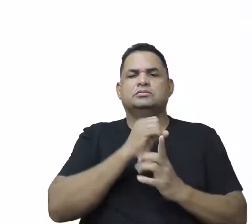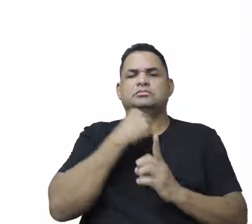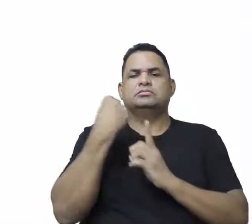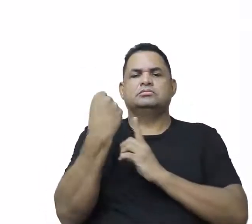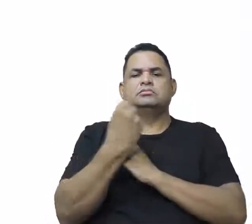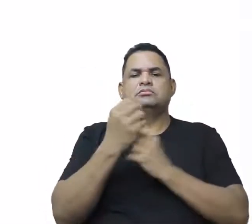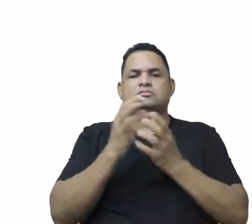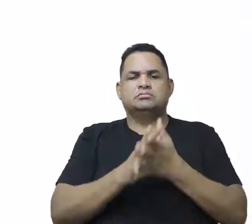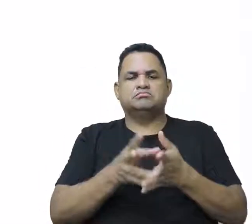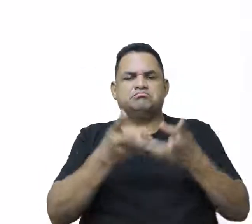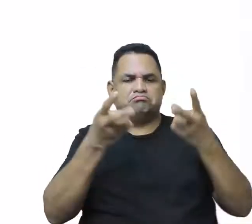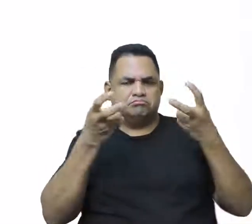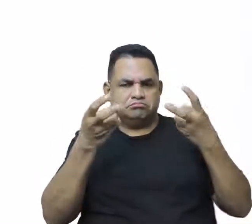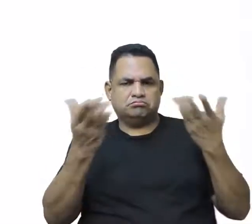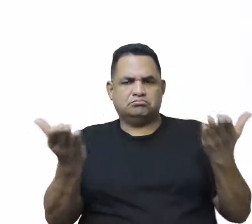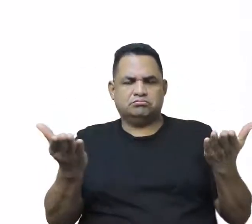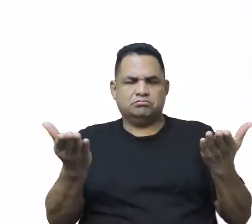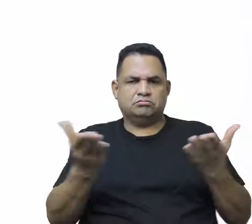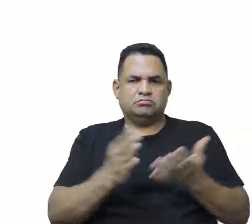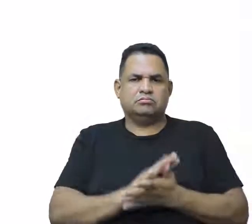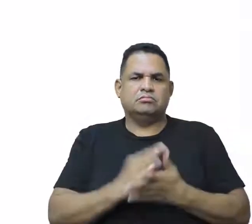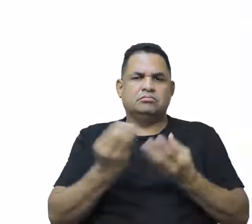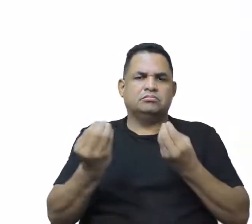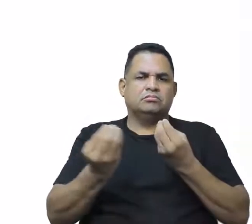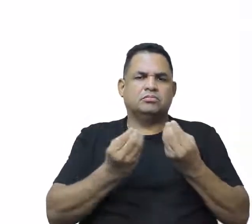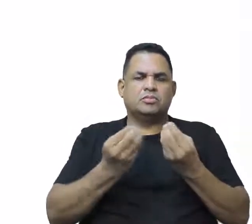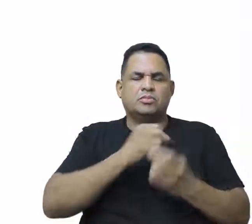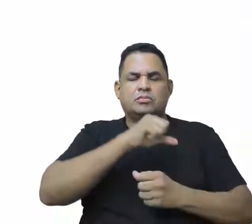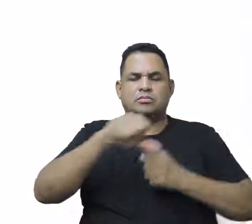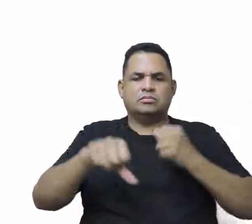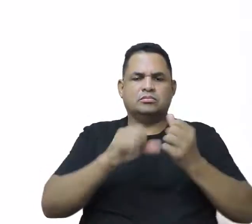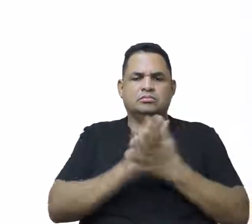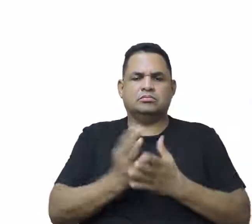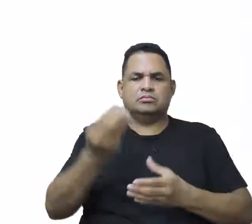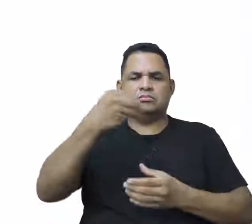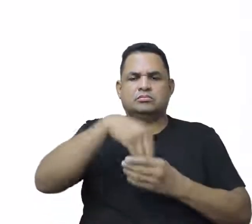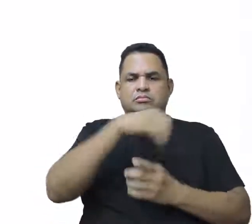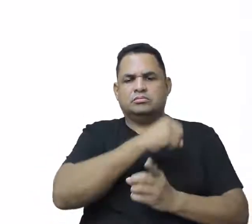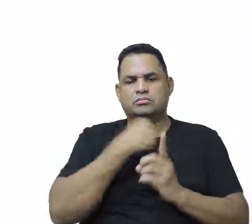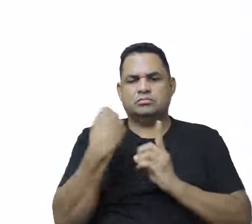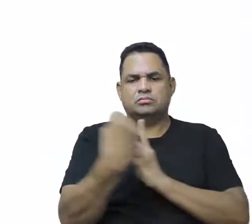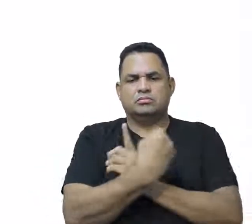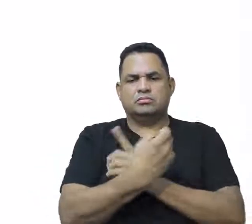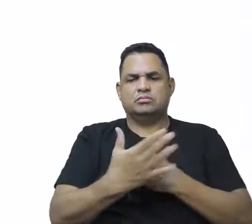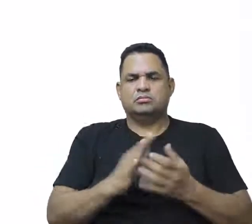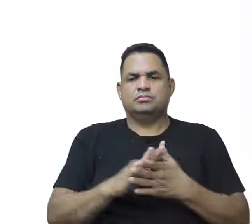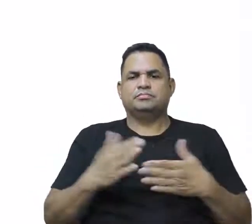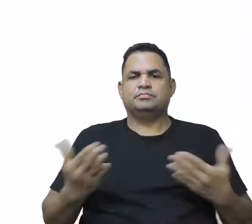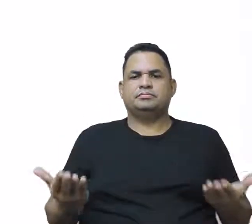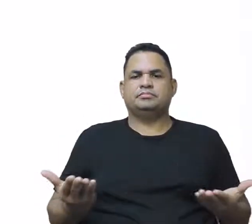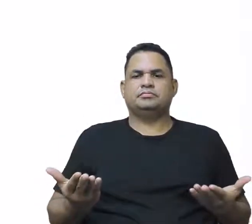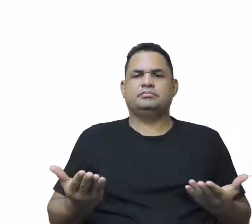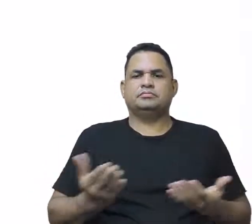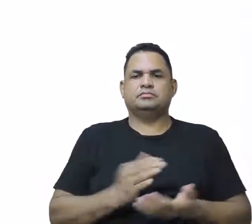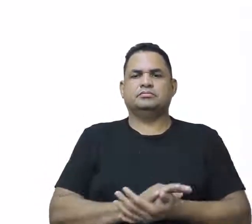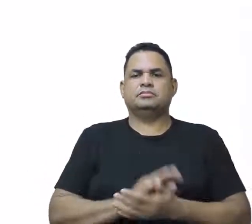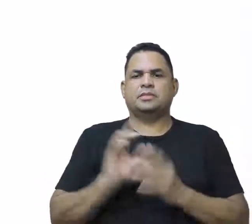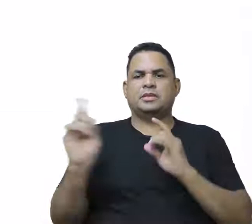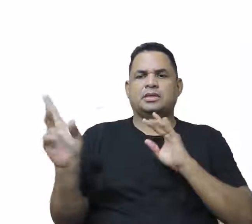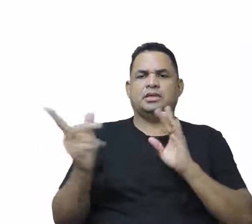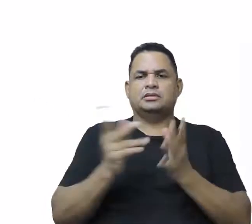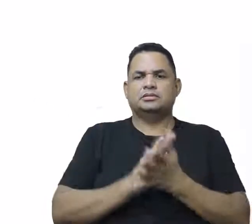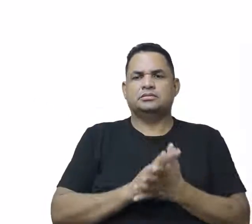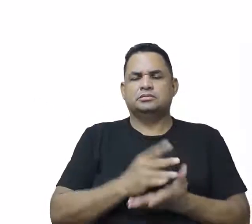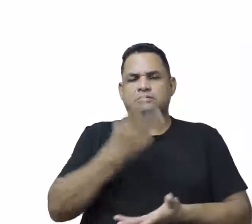eles enxergavam como que as mudanças ocorriam dentro da sociedade, né? Então, cada